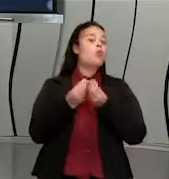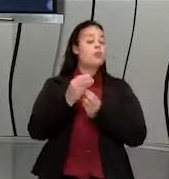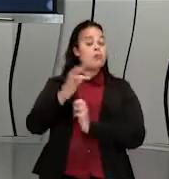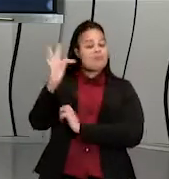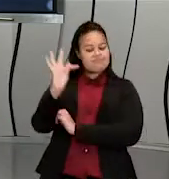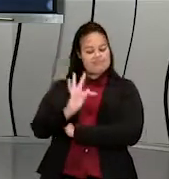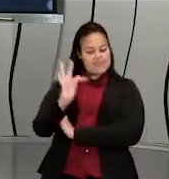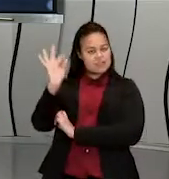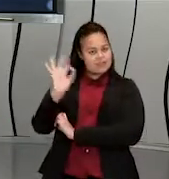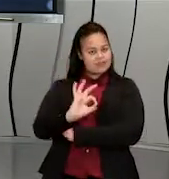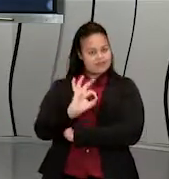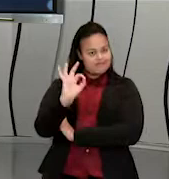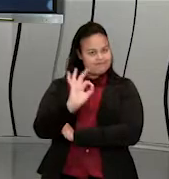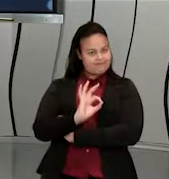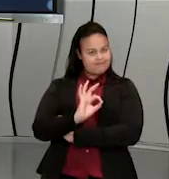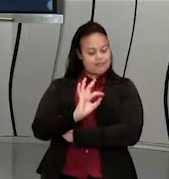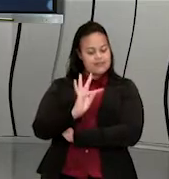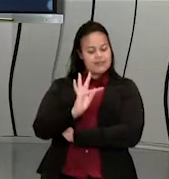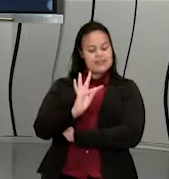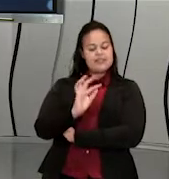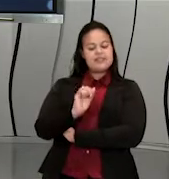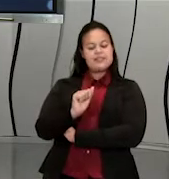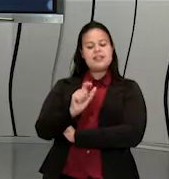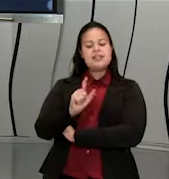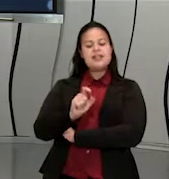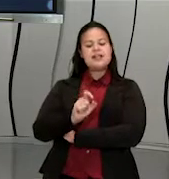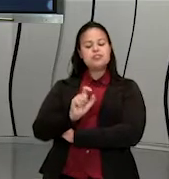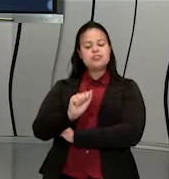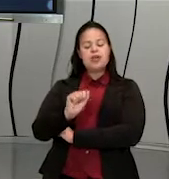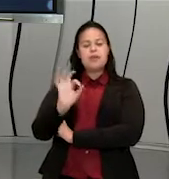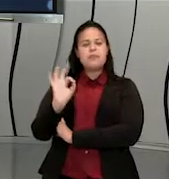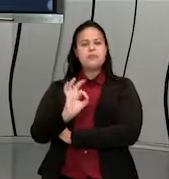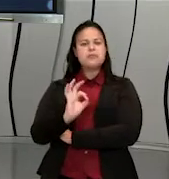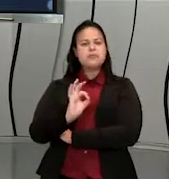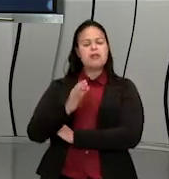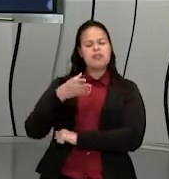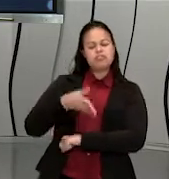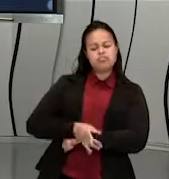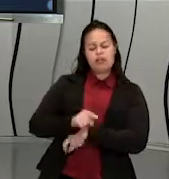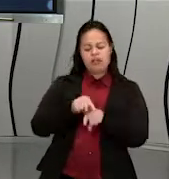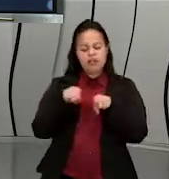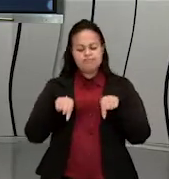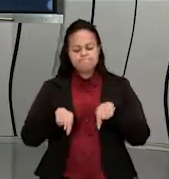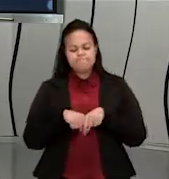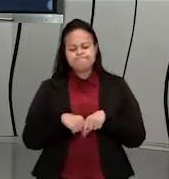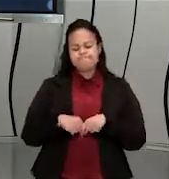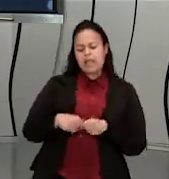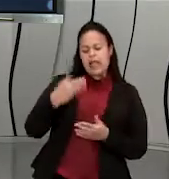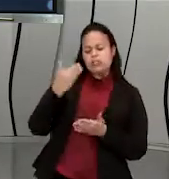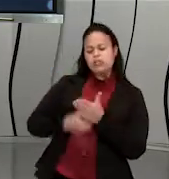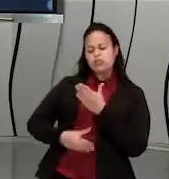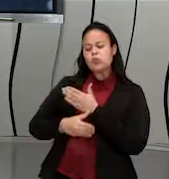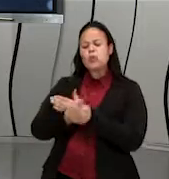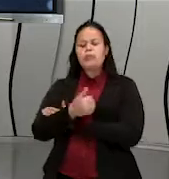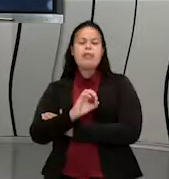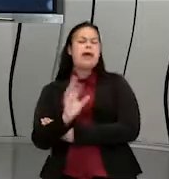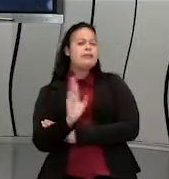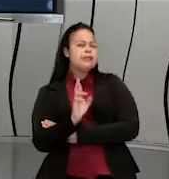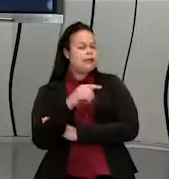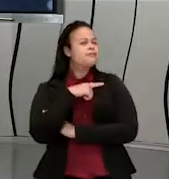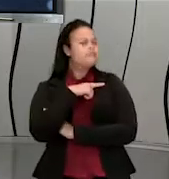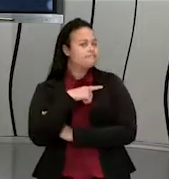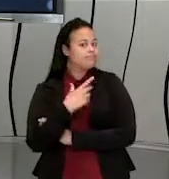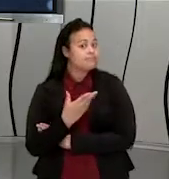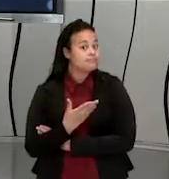de porcentagem. Às vezes você chega num local e a pessoa fala assim, eu te dou um desconto de R$10.